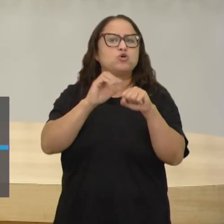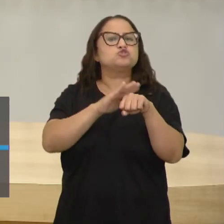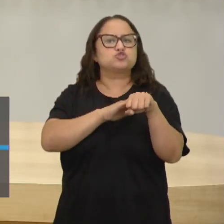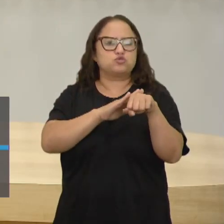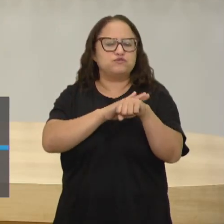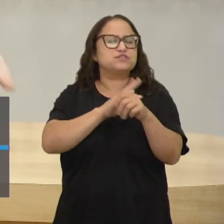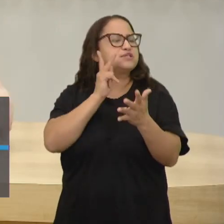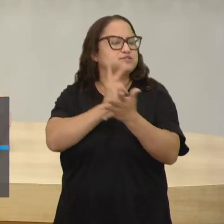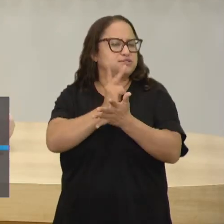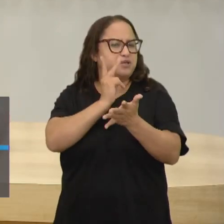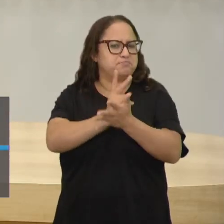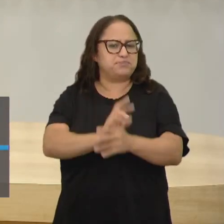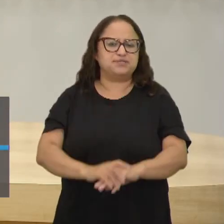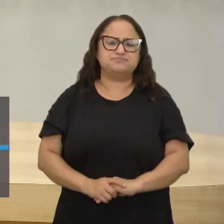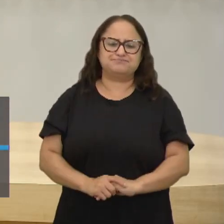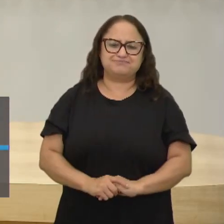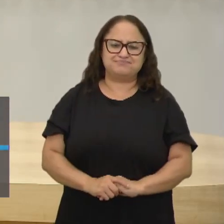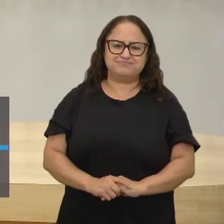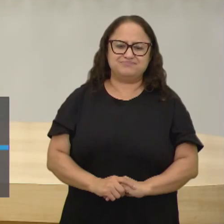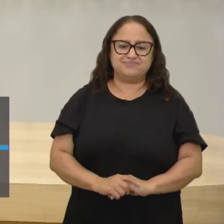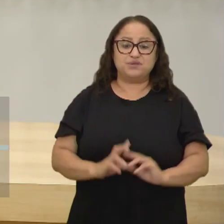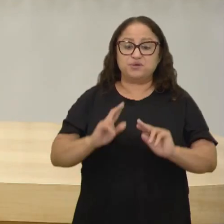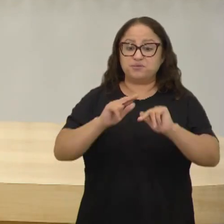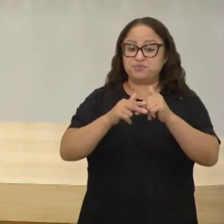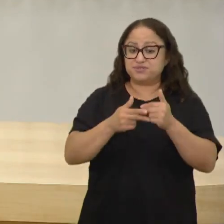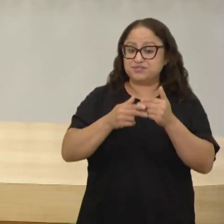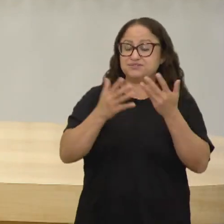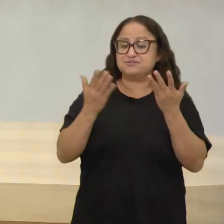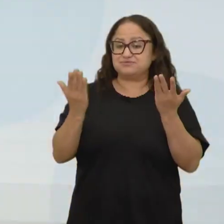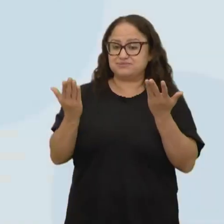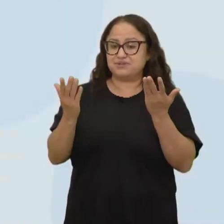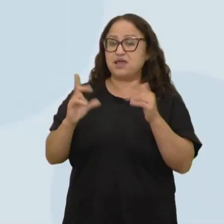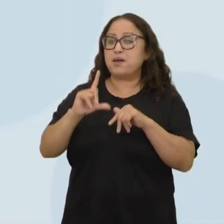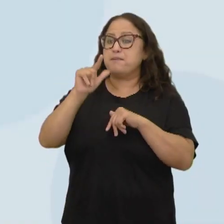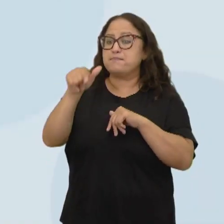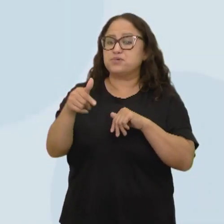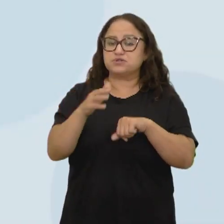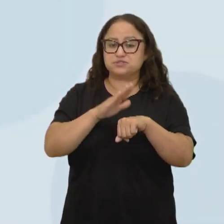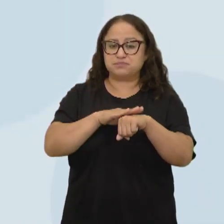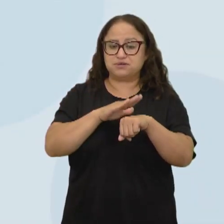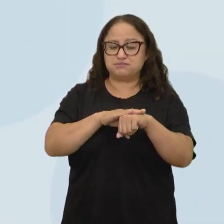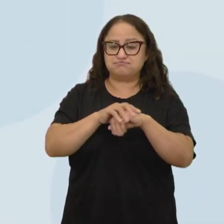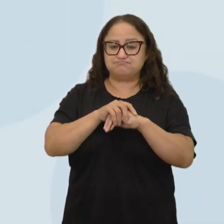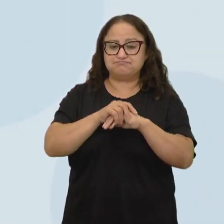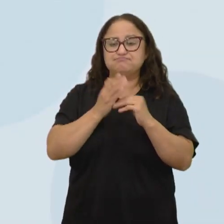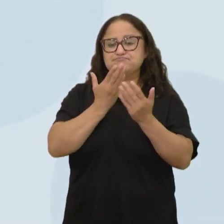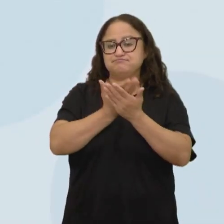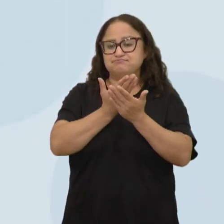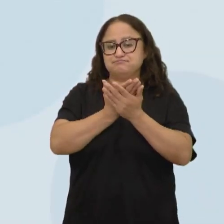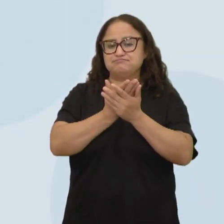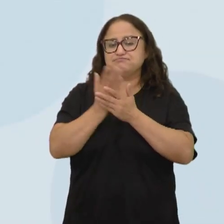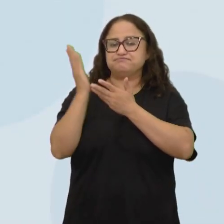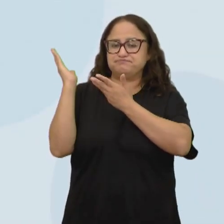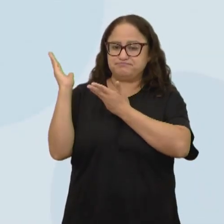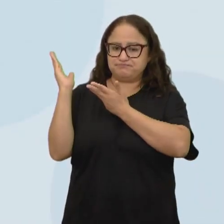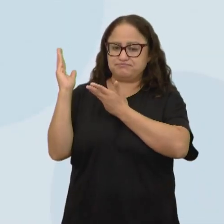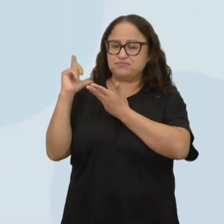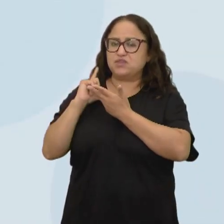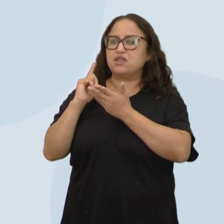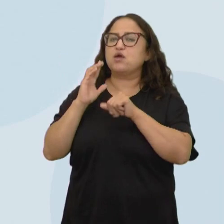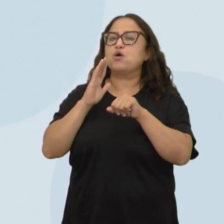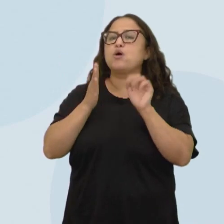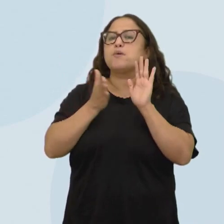muito. Né? Por isso que, para a próxima aula, eu vou deixar uma proposta